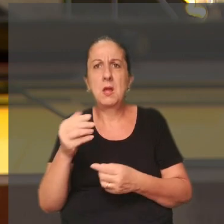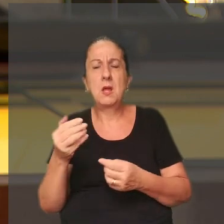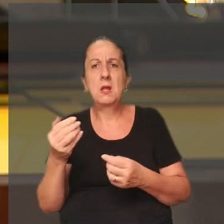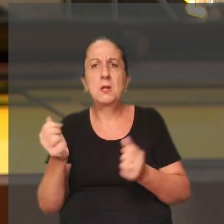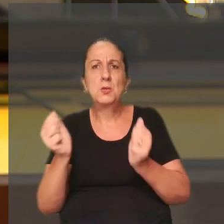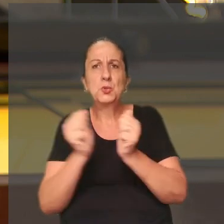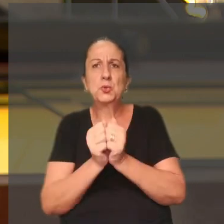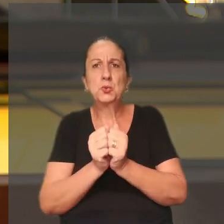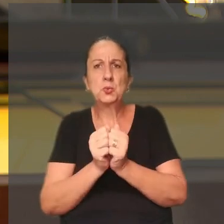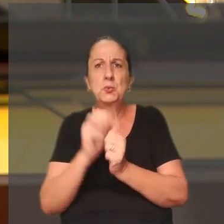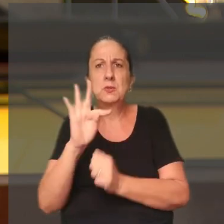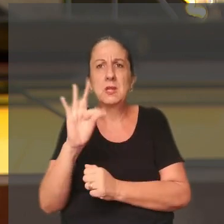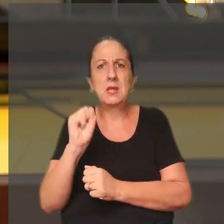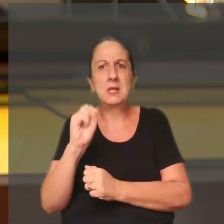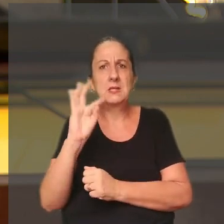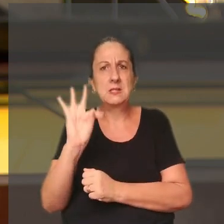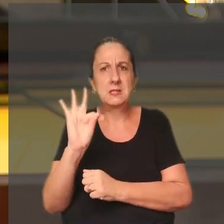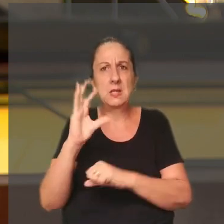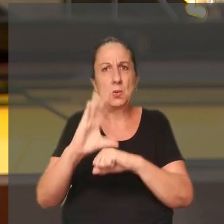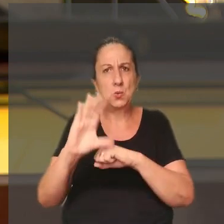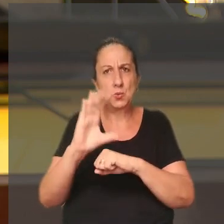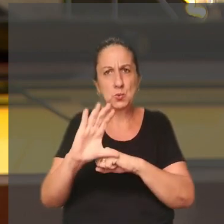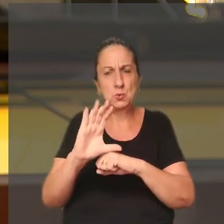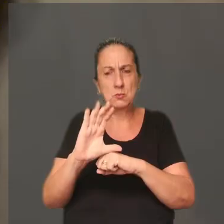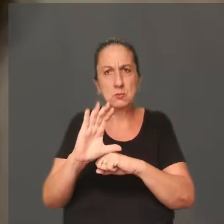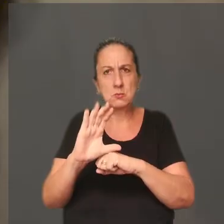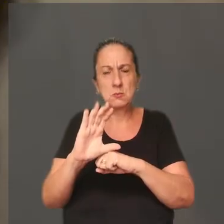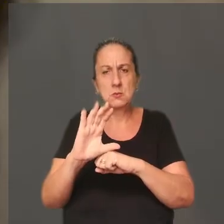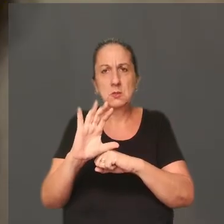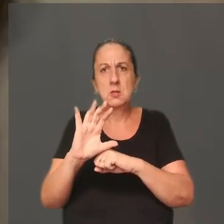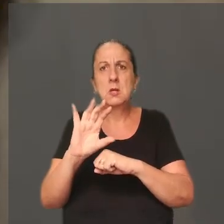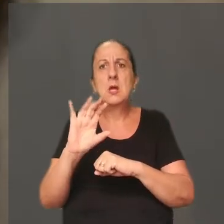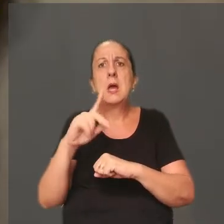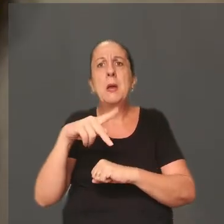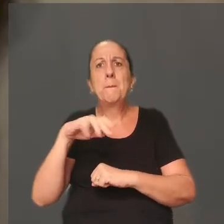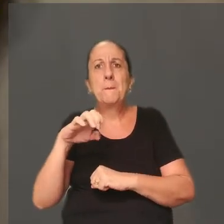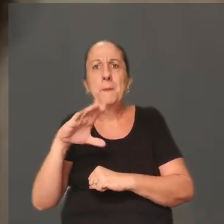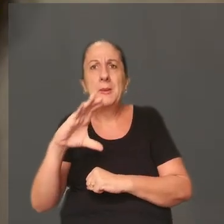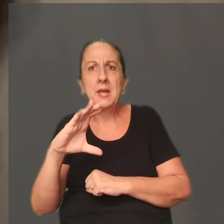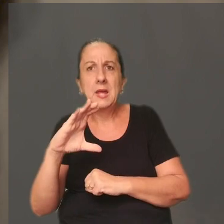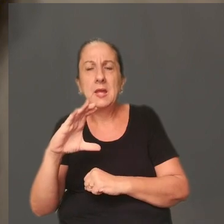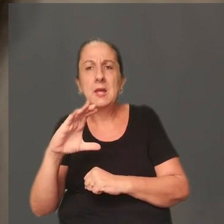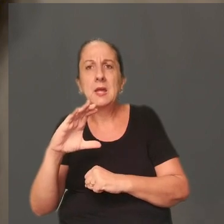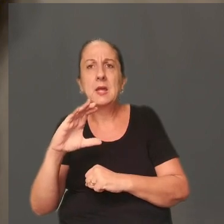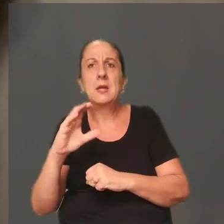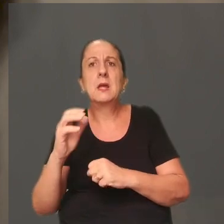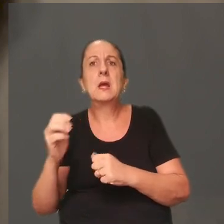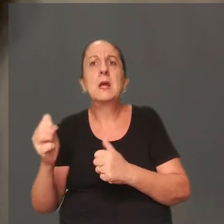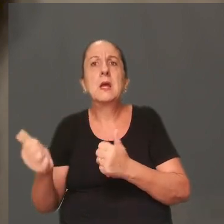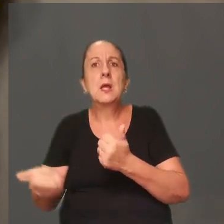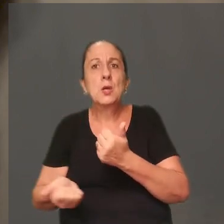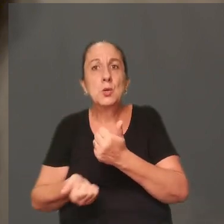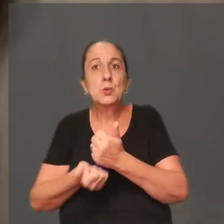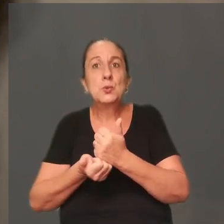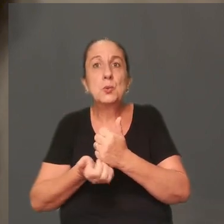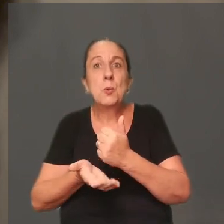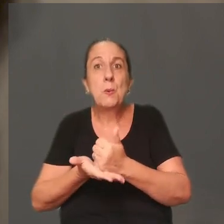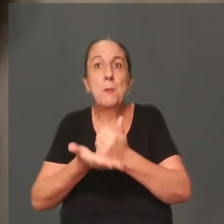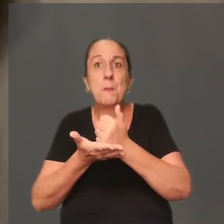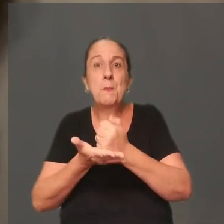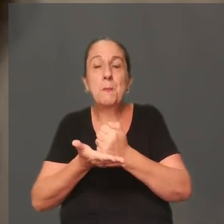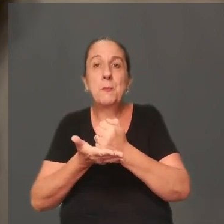incluir o TST na Constituição. Era para suprir uma lacuna da